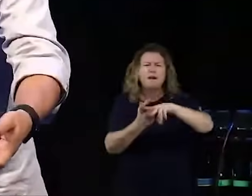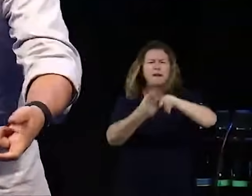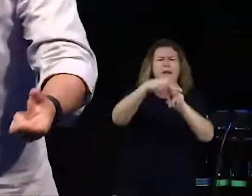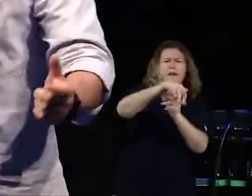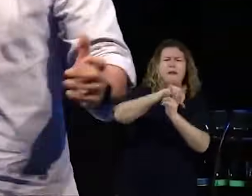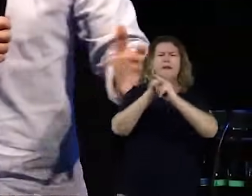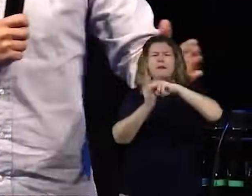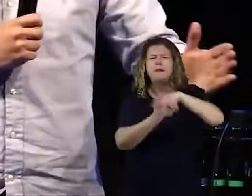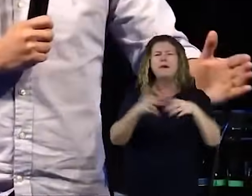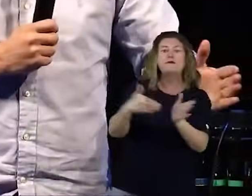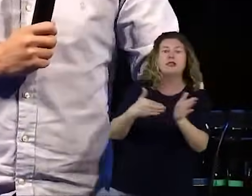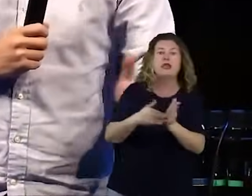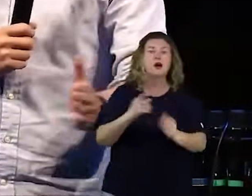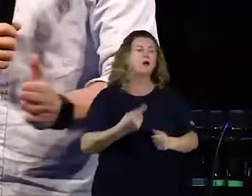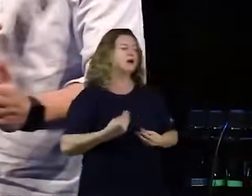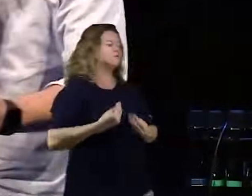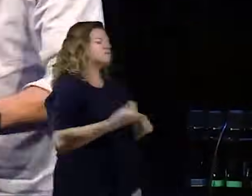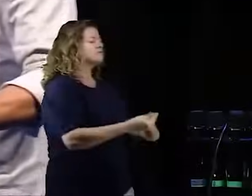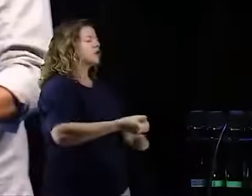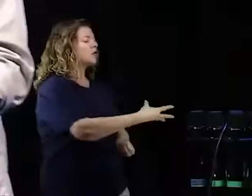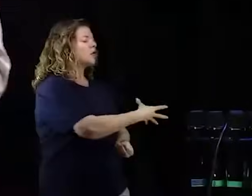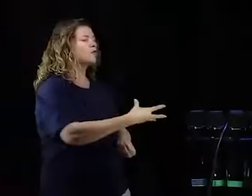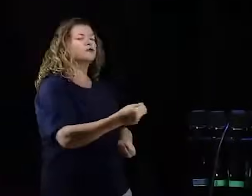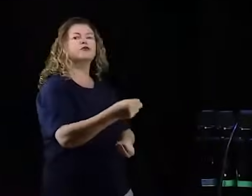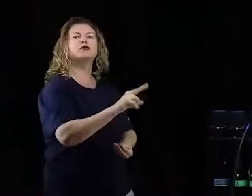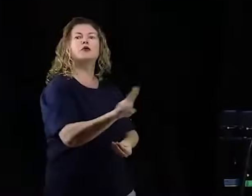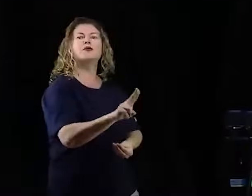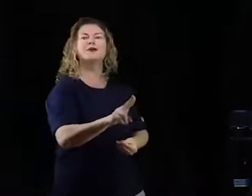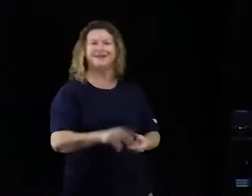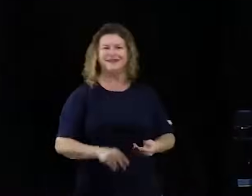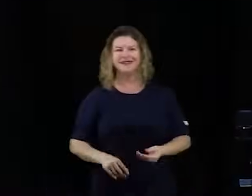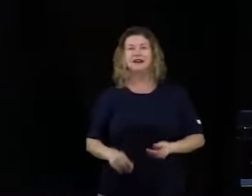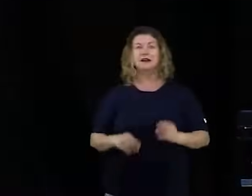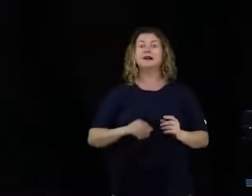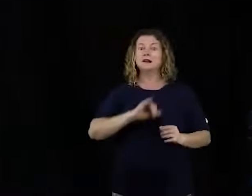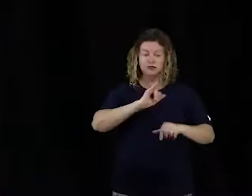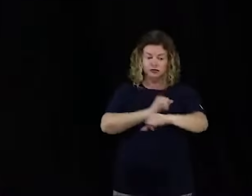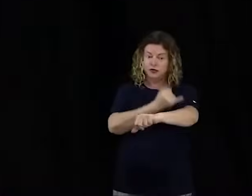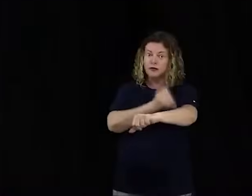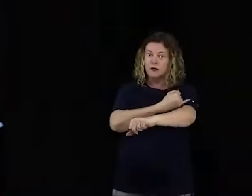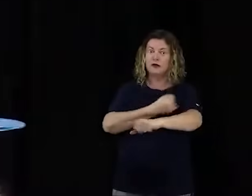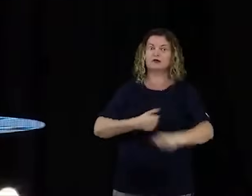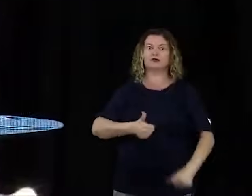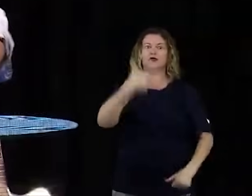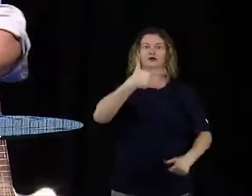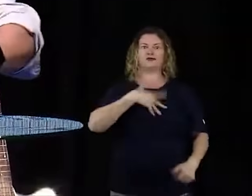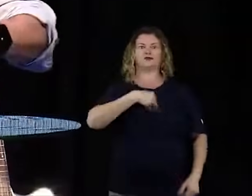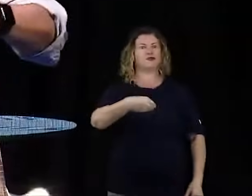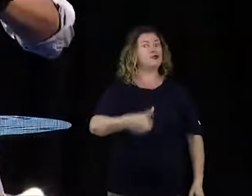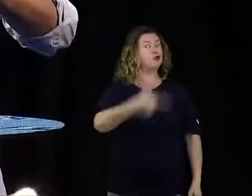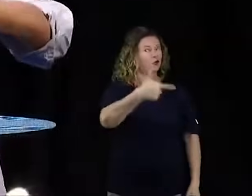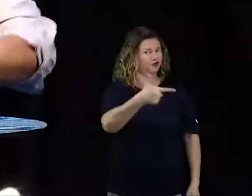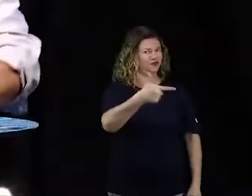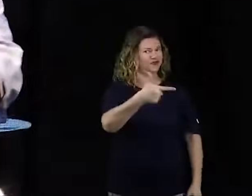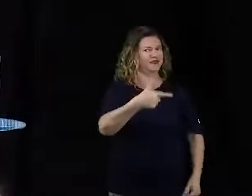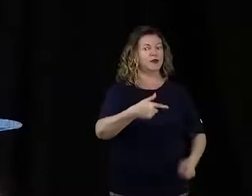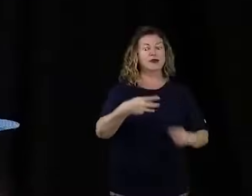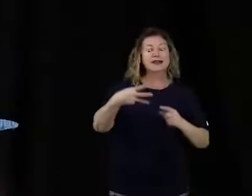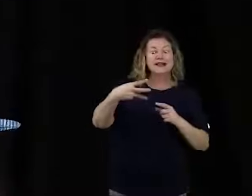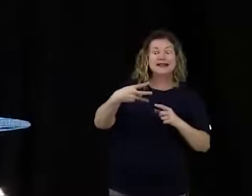dele ele tem 12 filhos e o terceiro filho dele Ruben